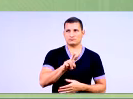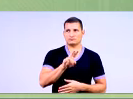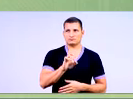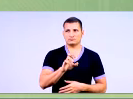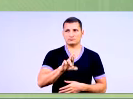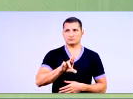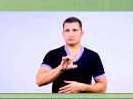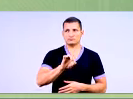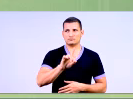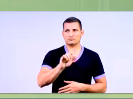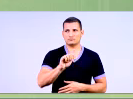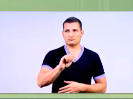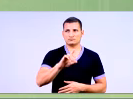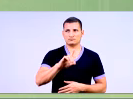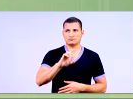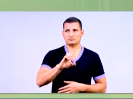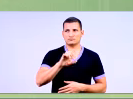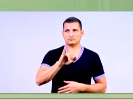Aqui.